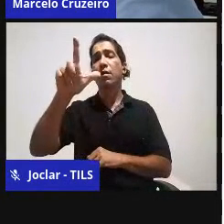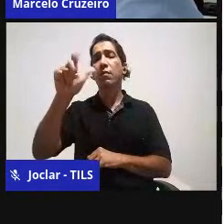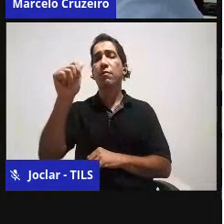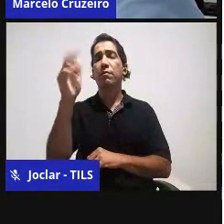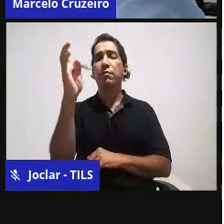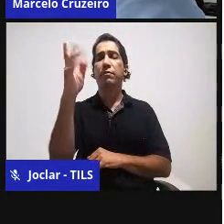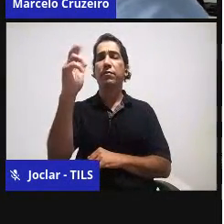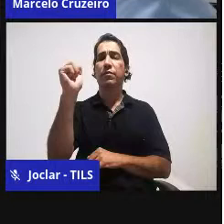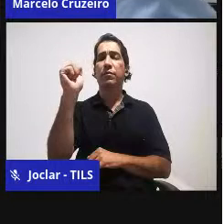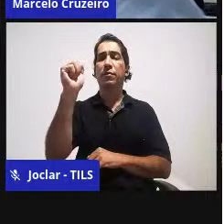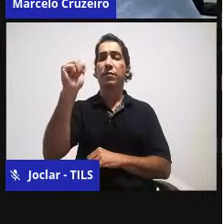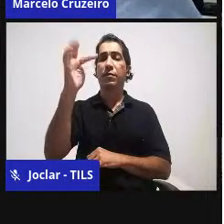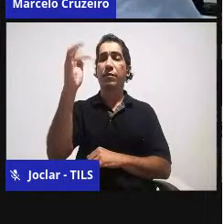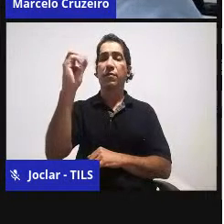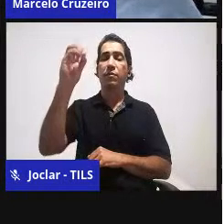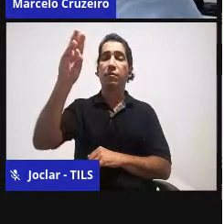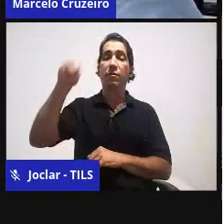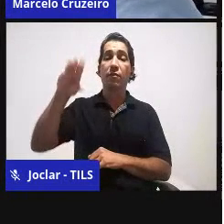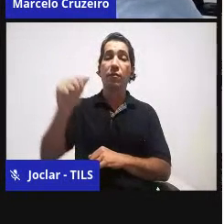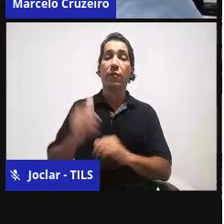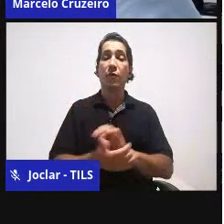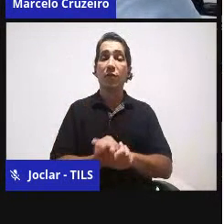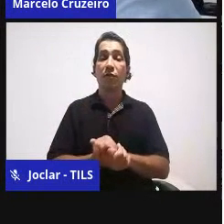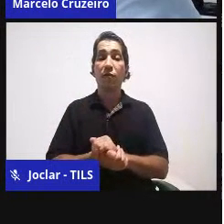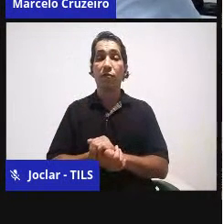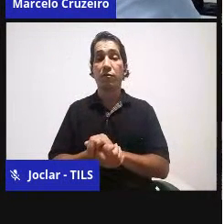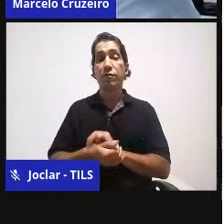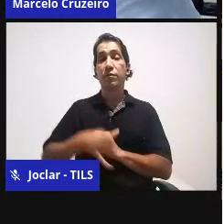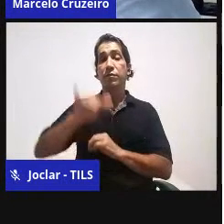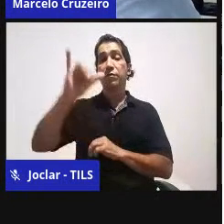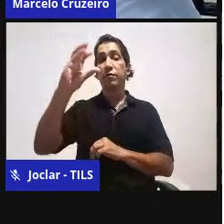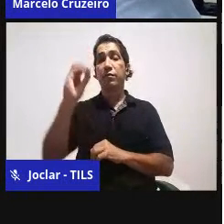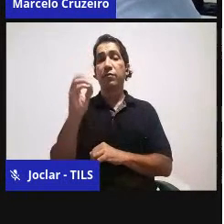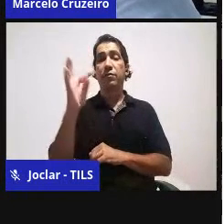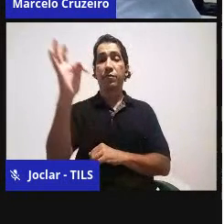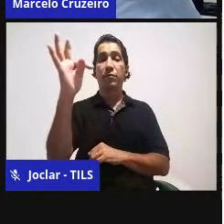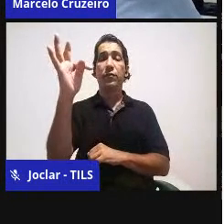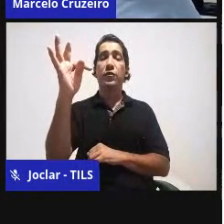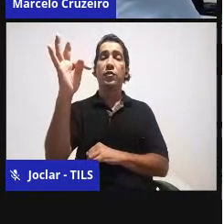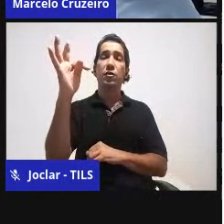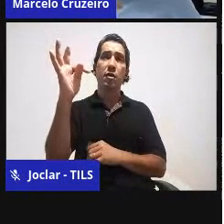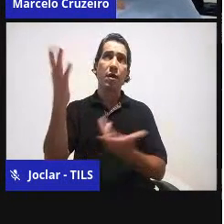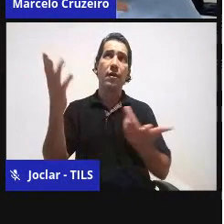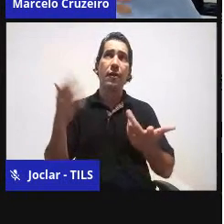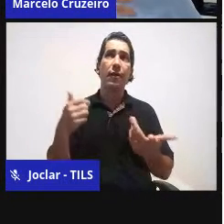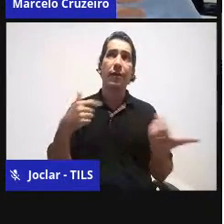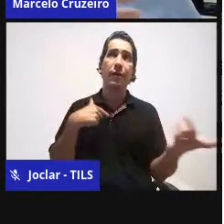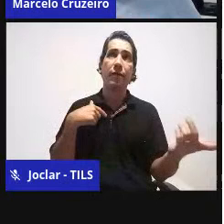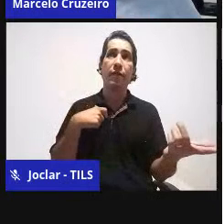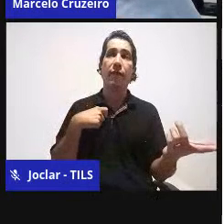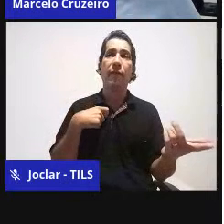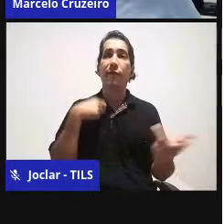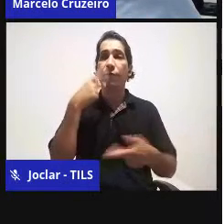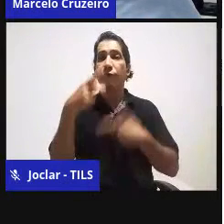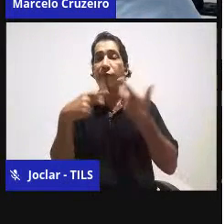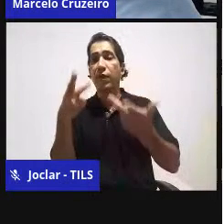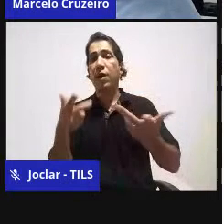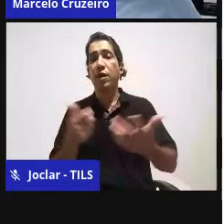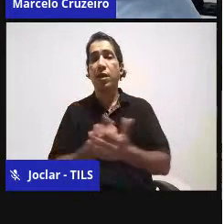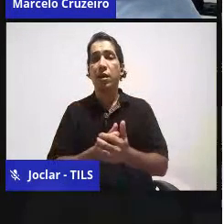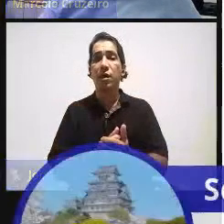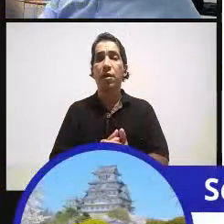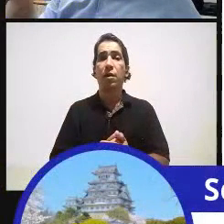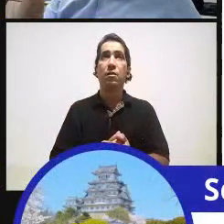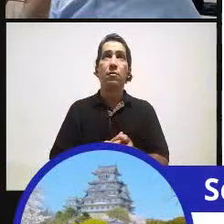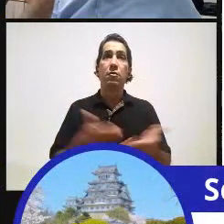IoT, né, isso acontece, gente, quando eu falo de plataforma, isso acontece, por exemplo, todos nós hoje temos um